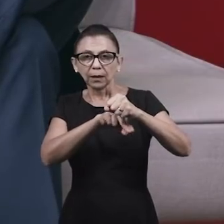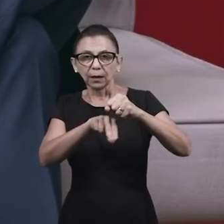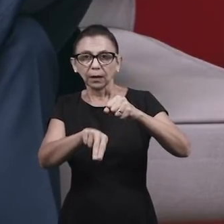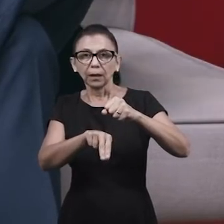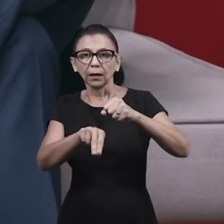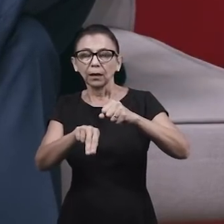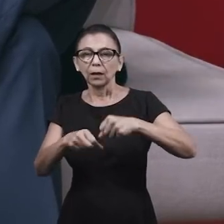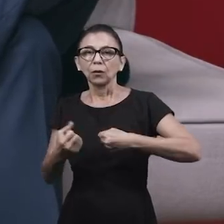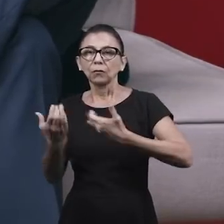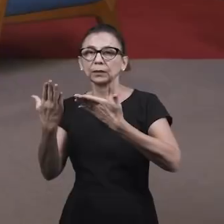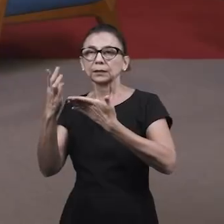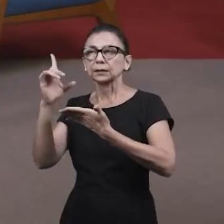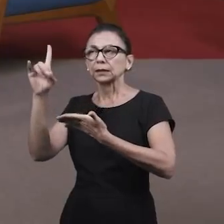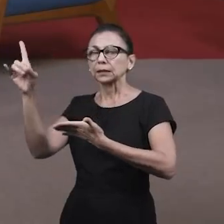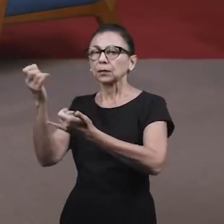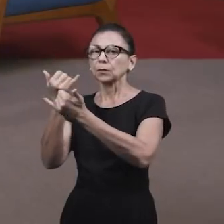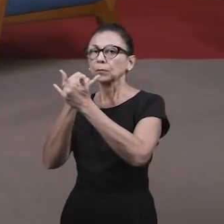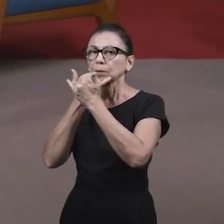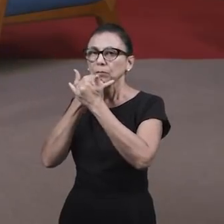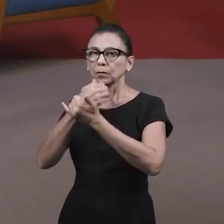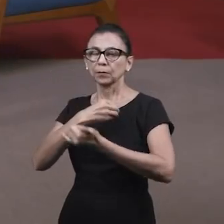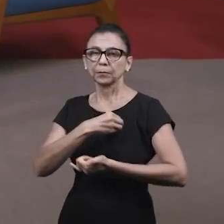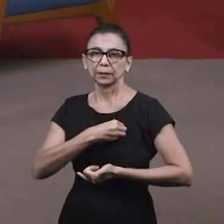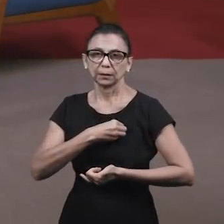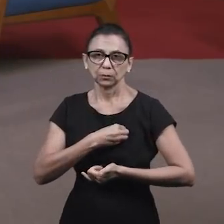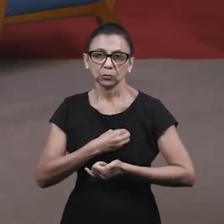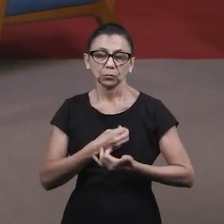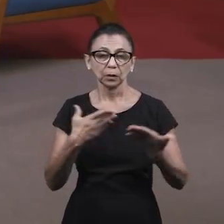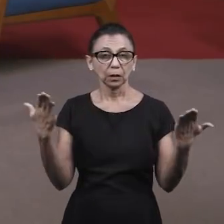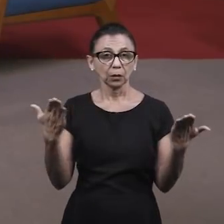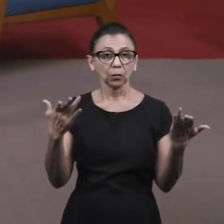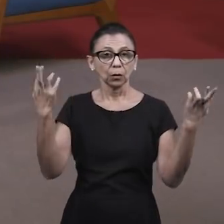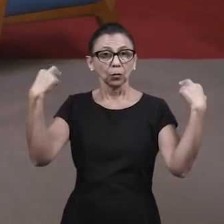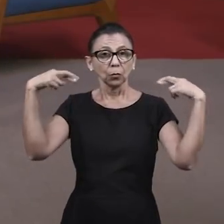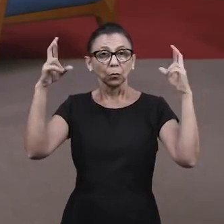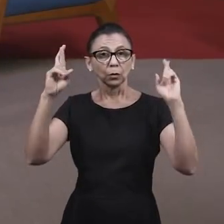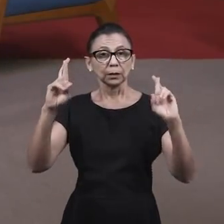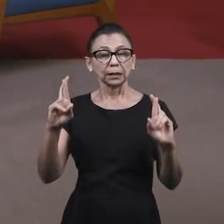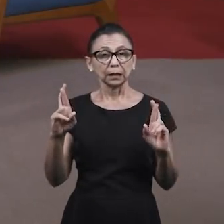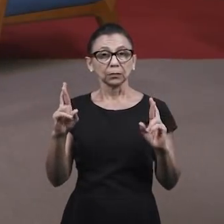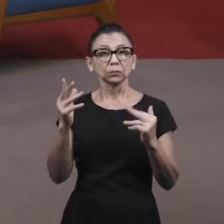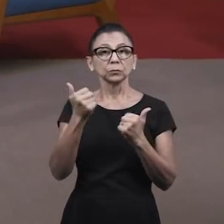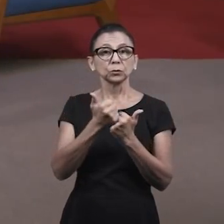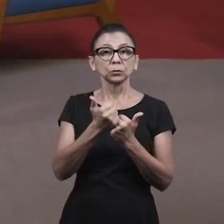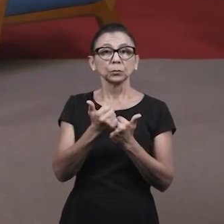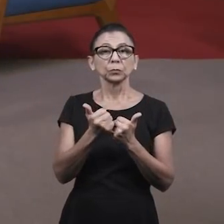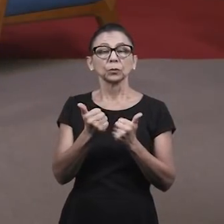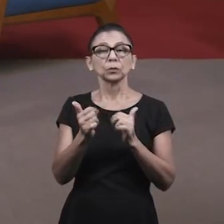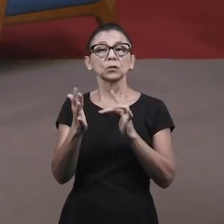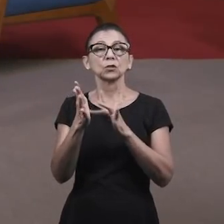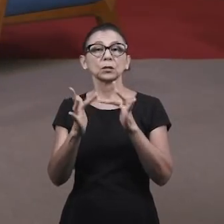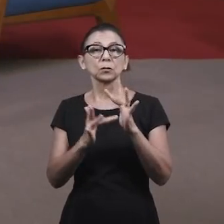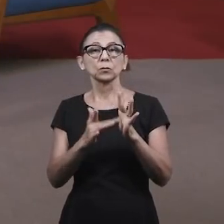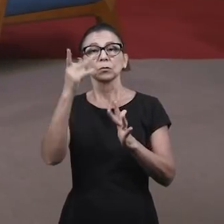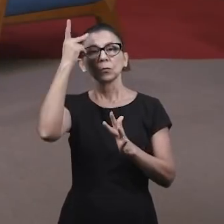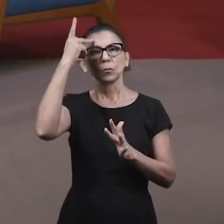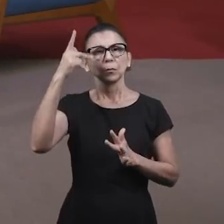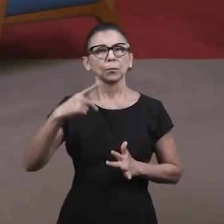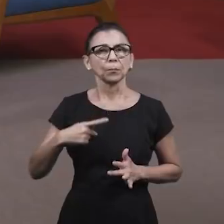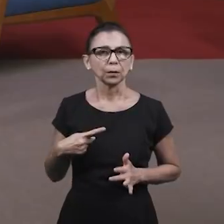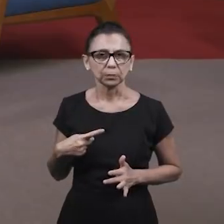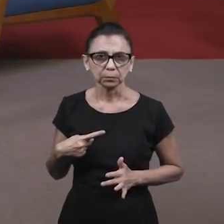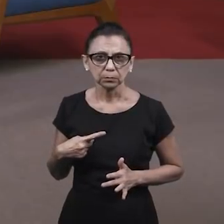seu corpo, que é a sua igreja que ia fiel. ser partido, né? O cordeiro também não precisava mais. Porque ele era o cordeiro de Deus. Eis o cordeiro de